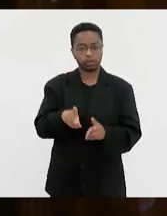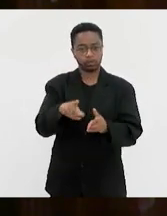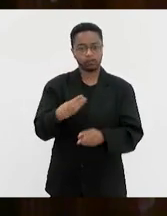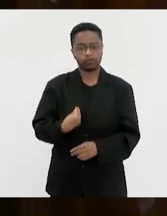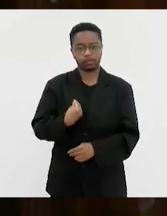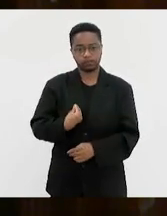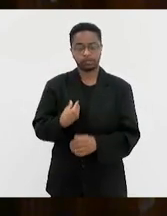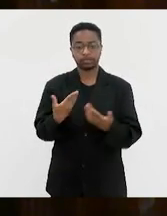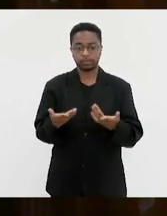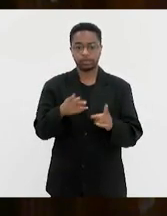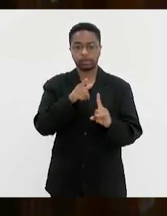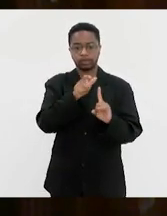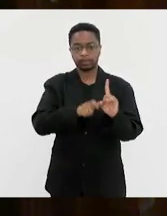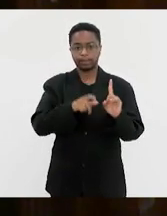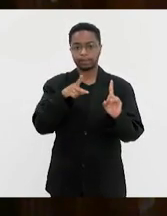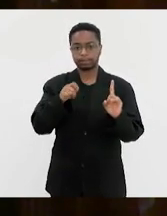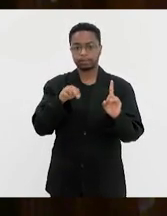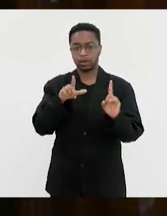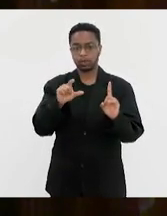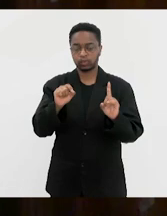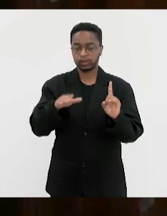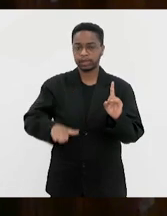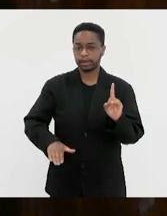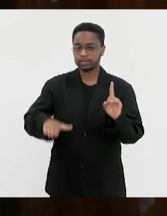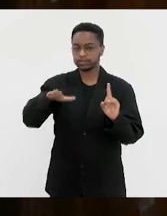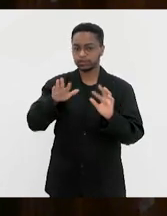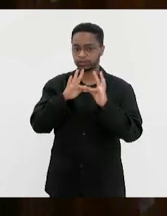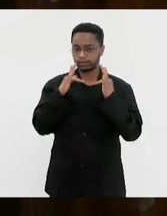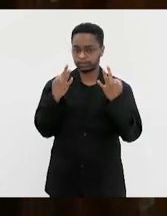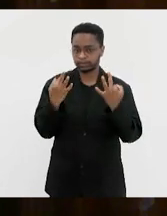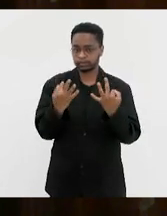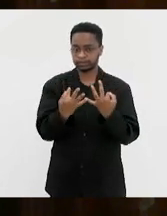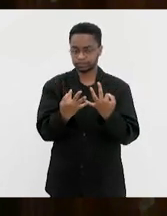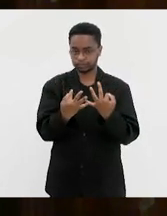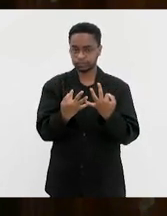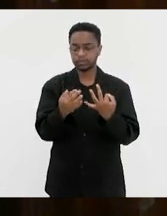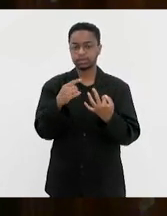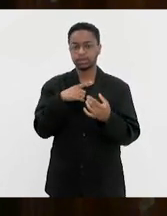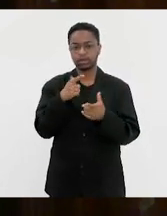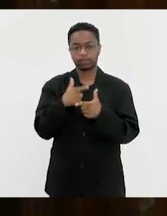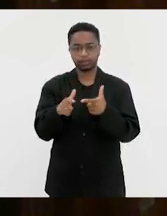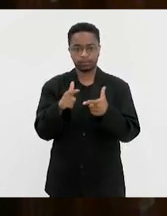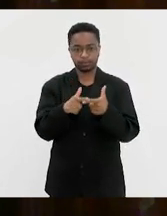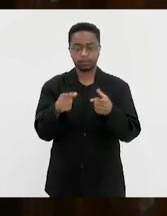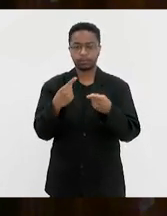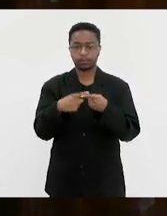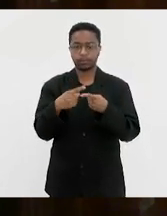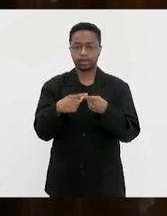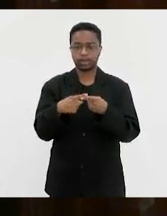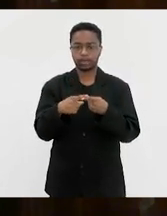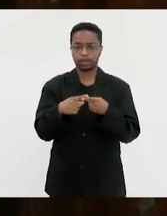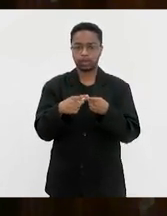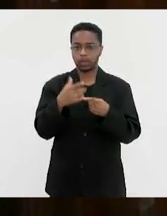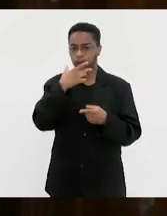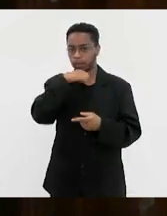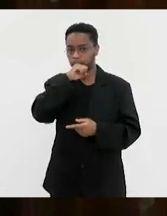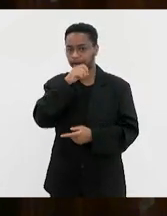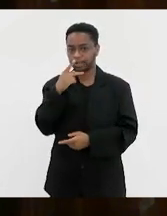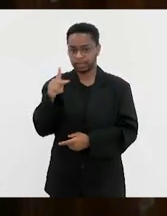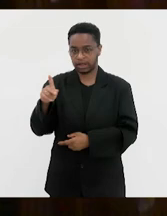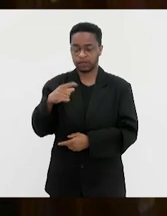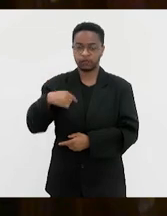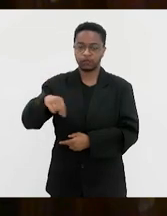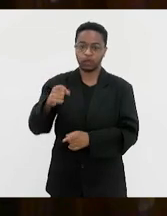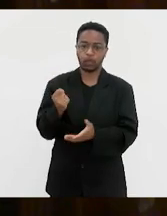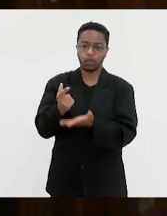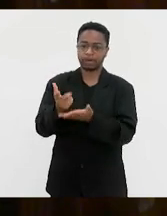cresceu numa família que em pouco tempo teve um problema, porque o pai dele um dia foi comprar cigarro e não voltou